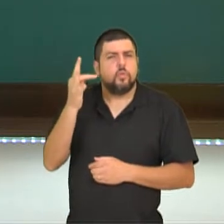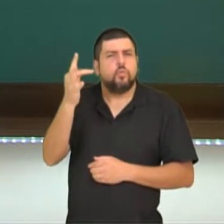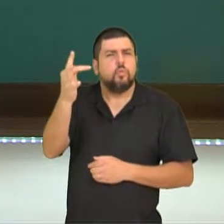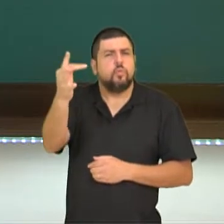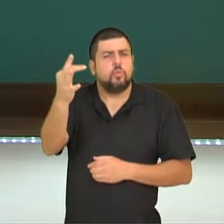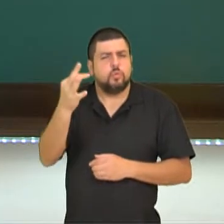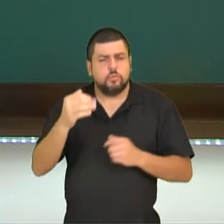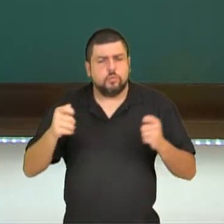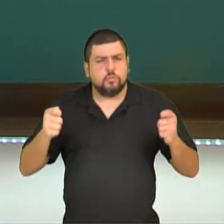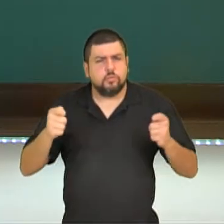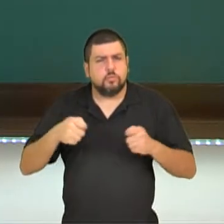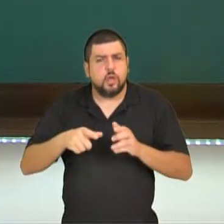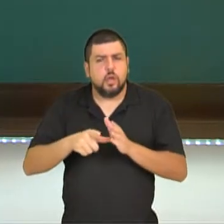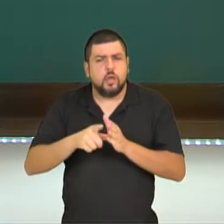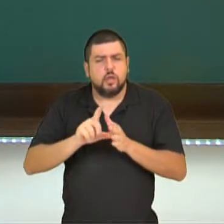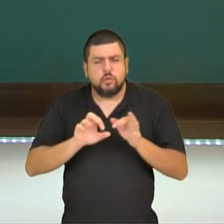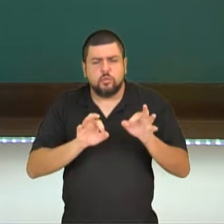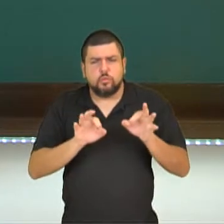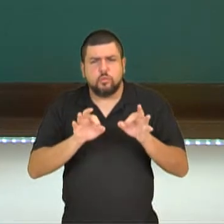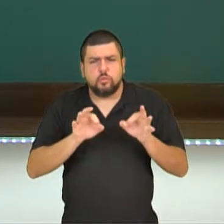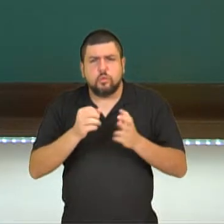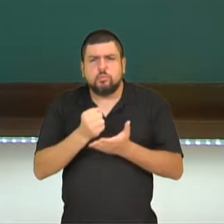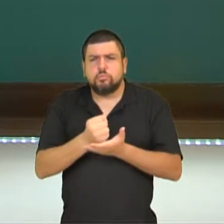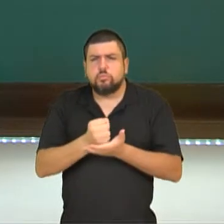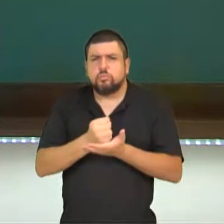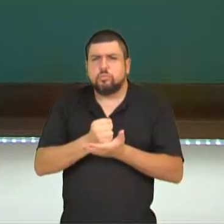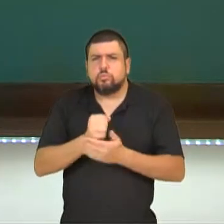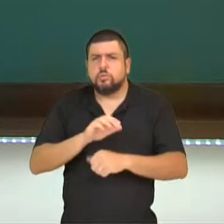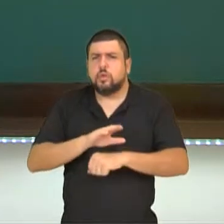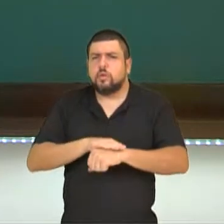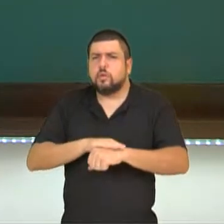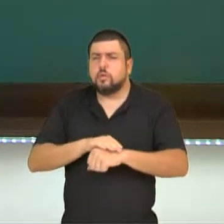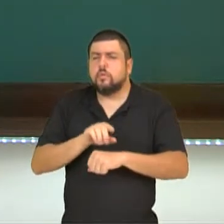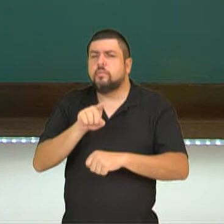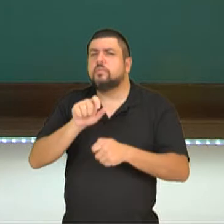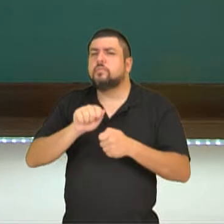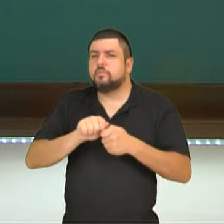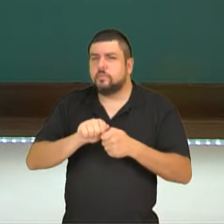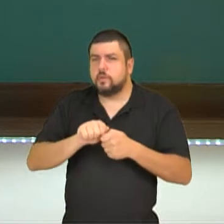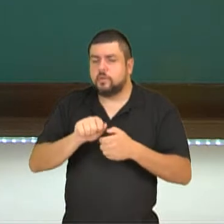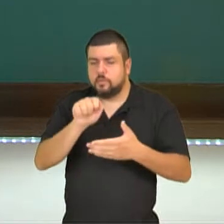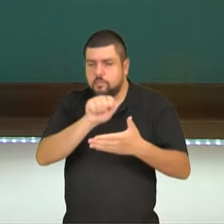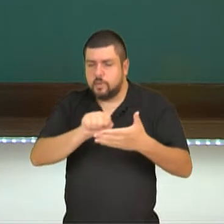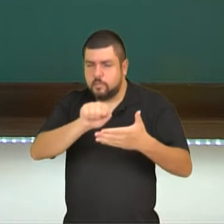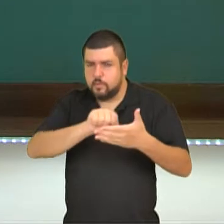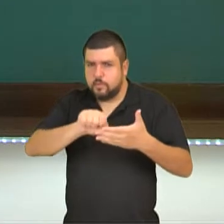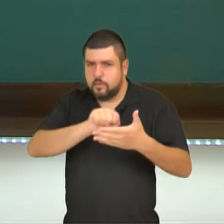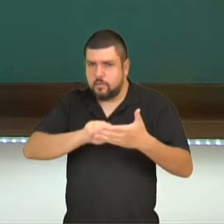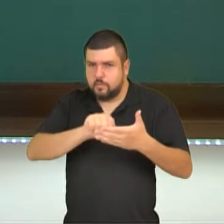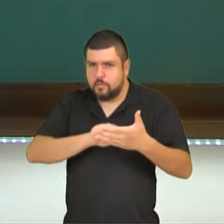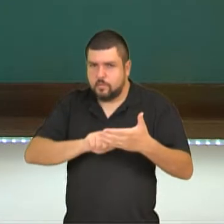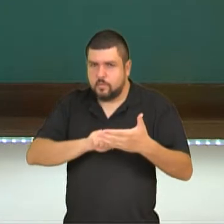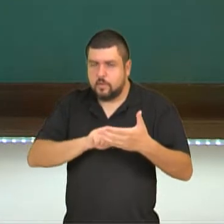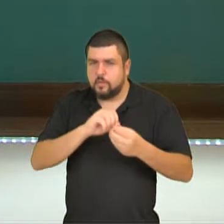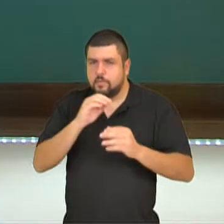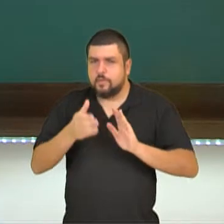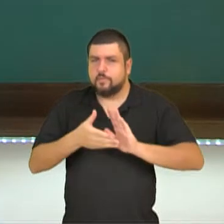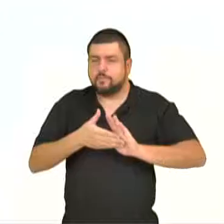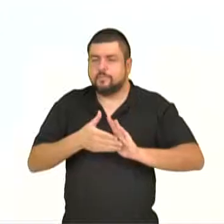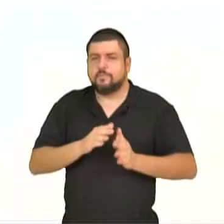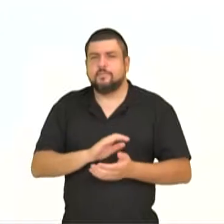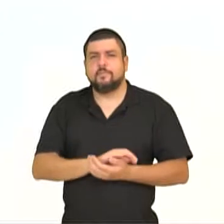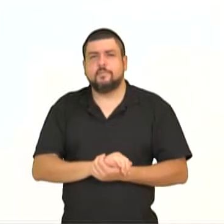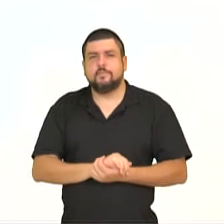planejar, controlar o tempo de vocês? Peguem aí o caderno, a caneta e escrevam essas